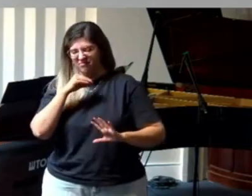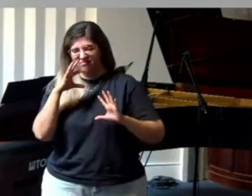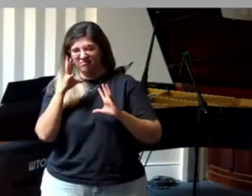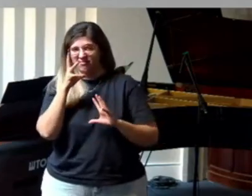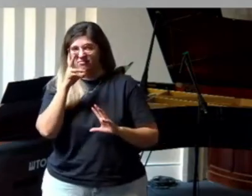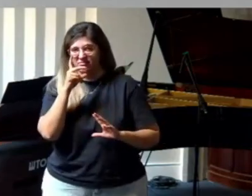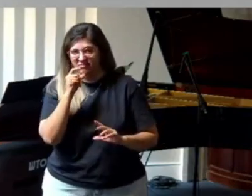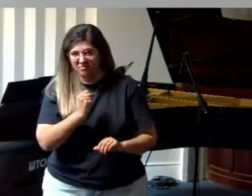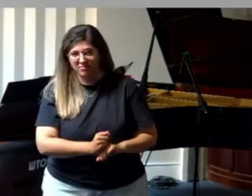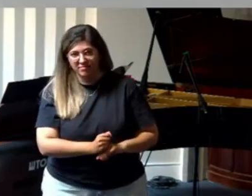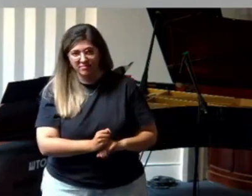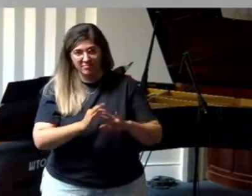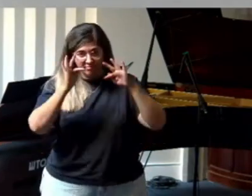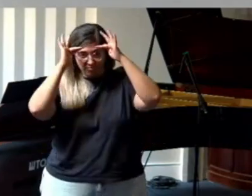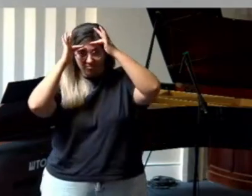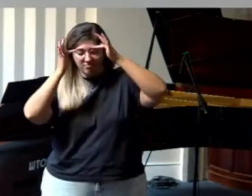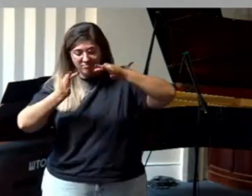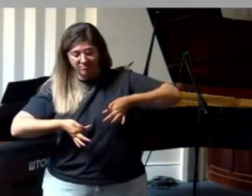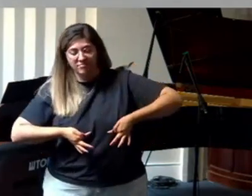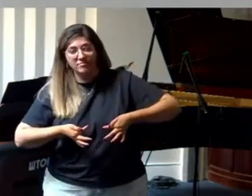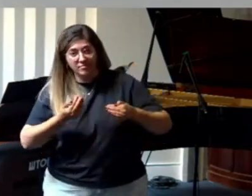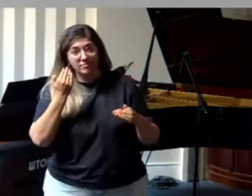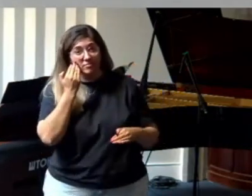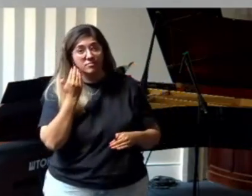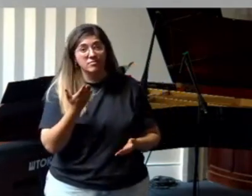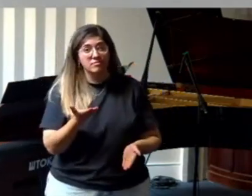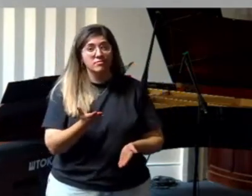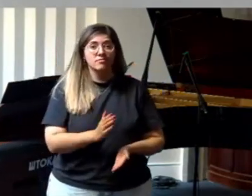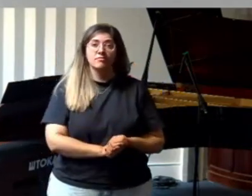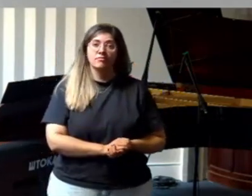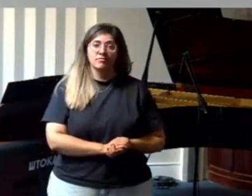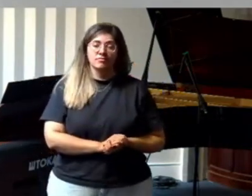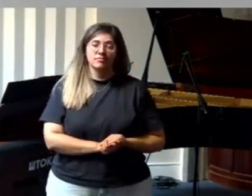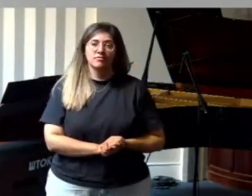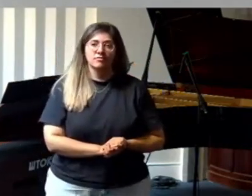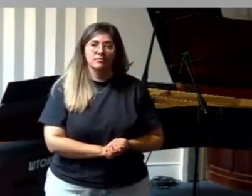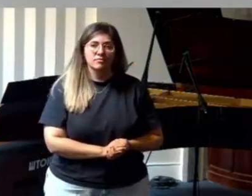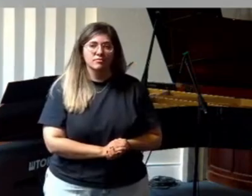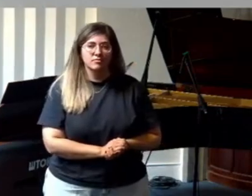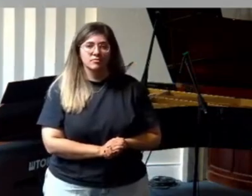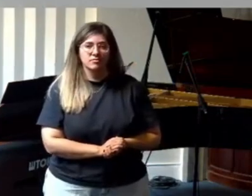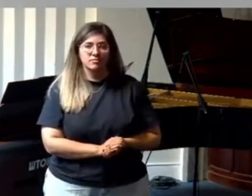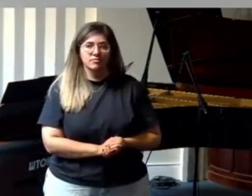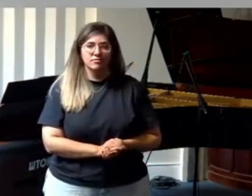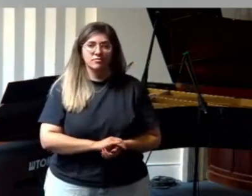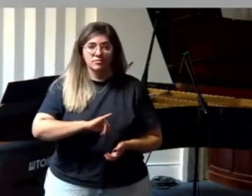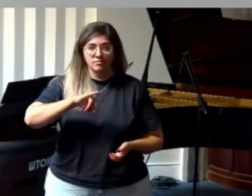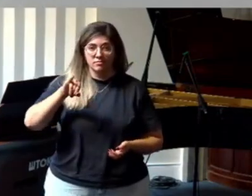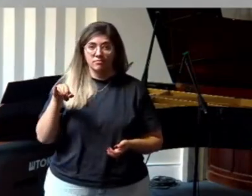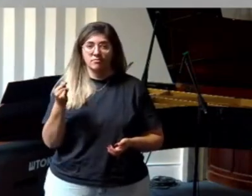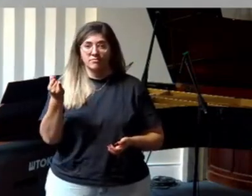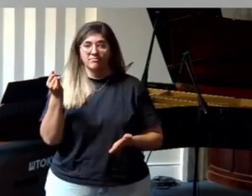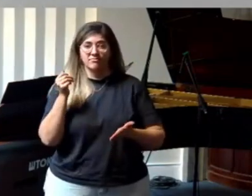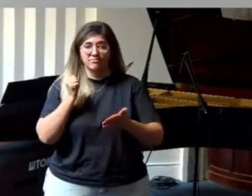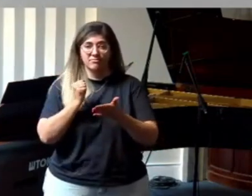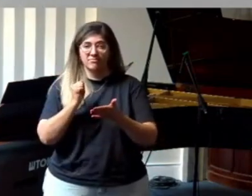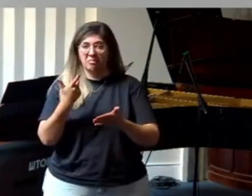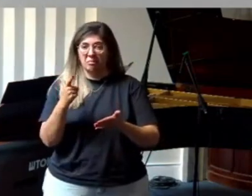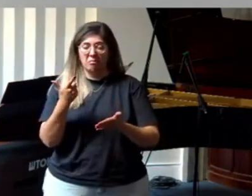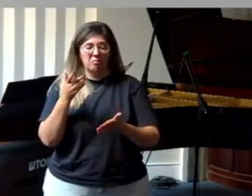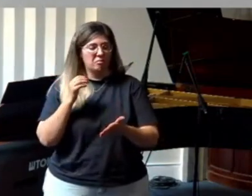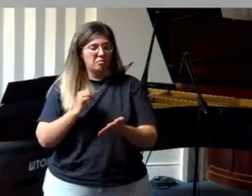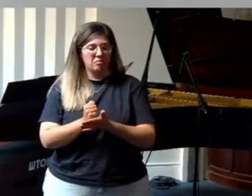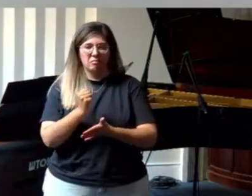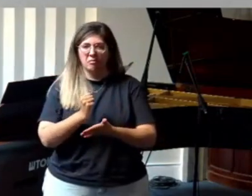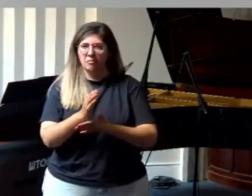tempo. Então Pink é corajoso em dizer uma coisa que às vezes a gente teme. Ele chama Joás de apóstata. Um